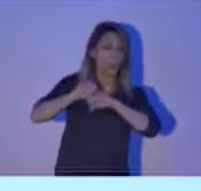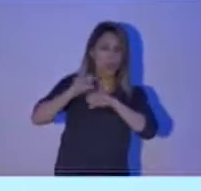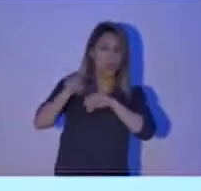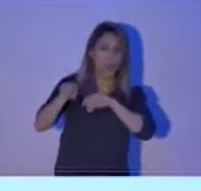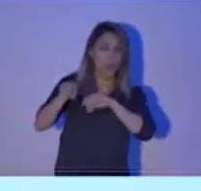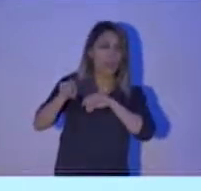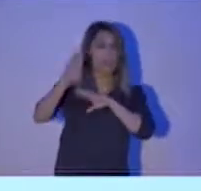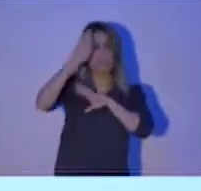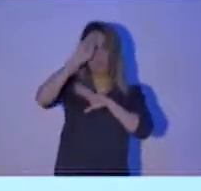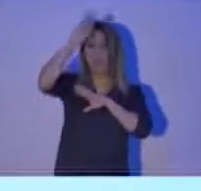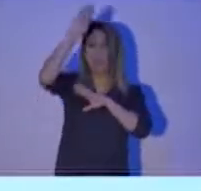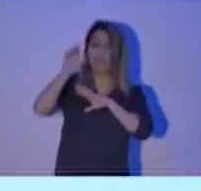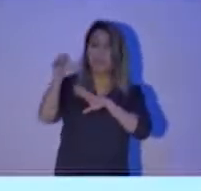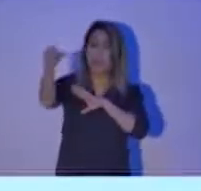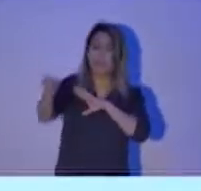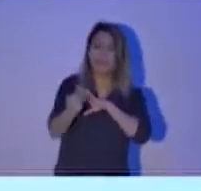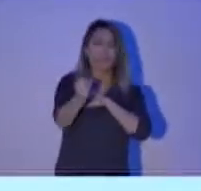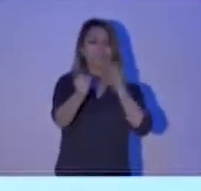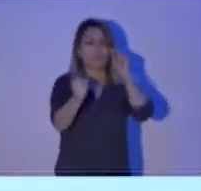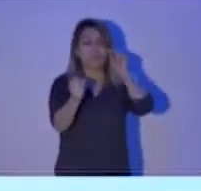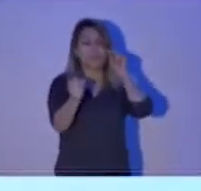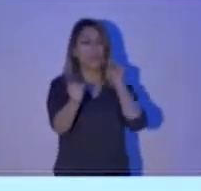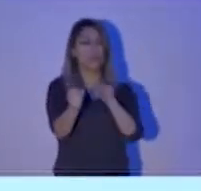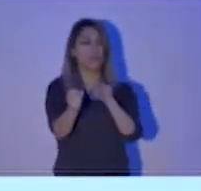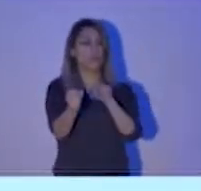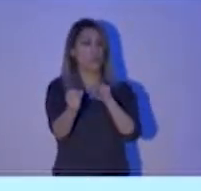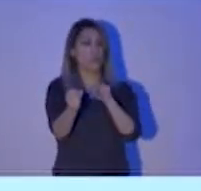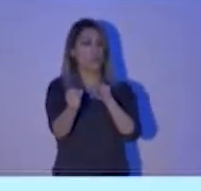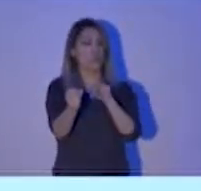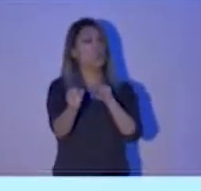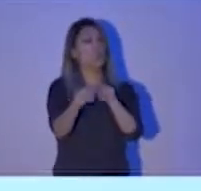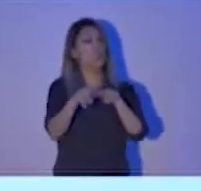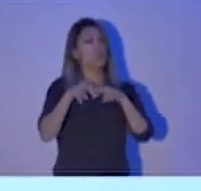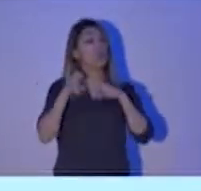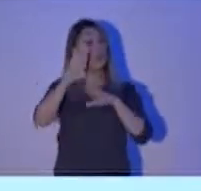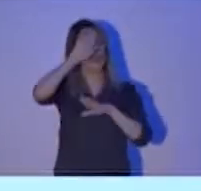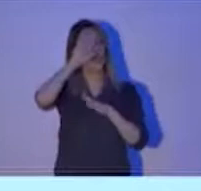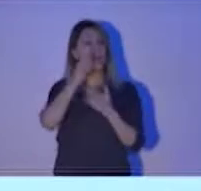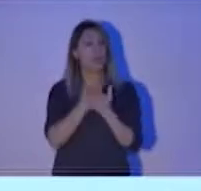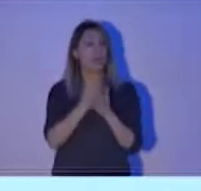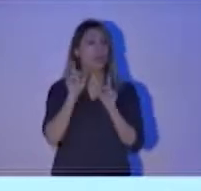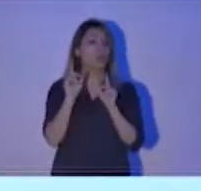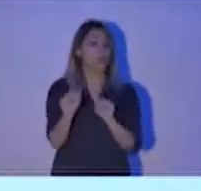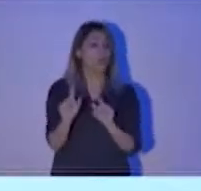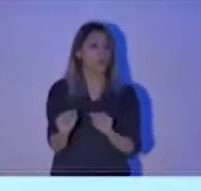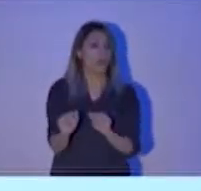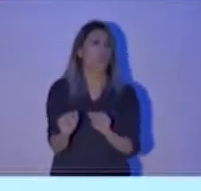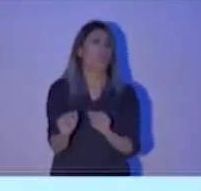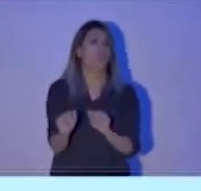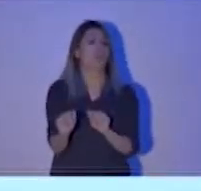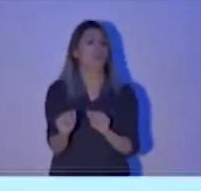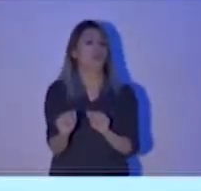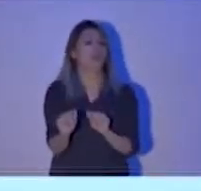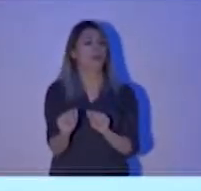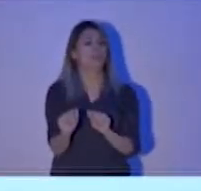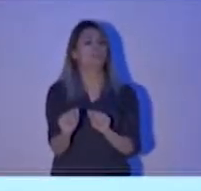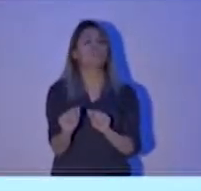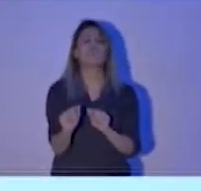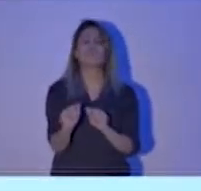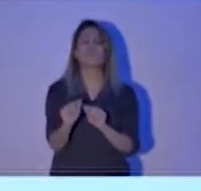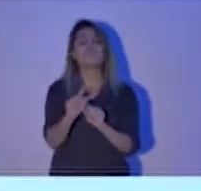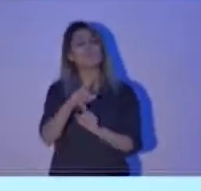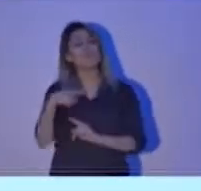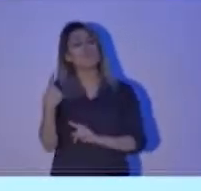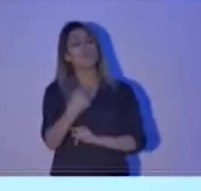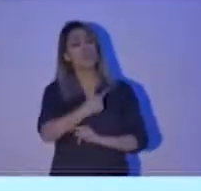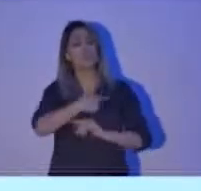história da educação, é que nós hoje acreditamos que a única bandeira que nos une é a bandeira da aprendizagem, é a